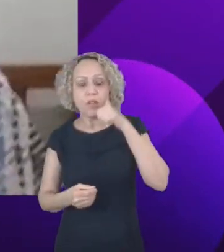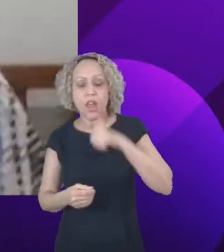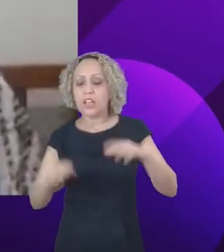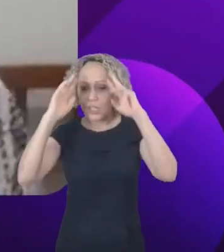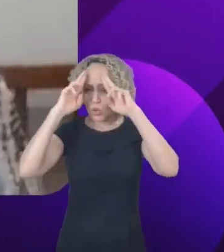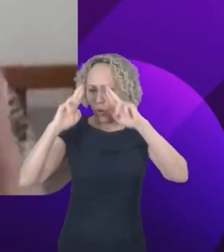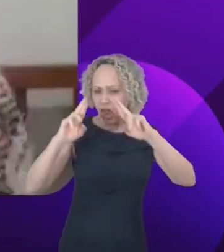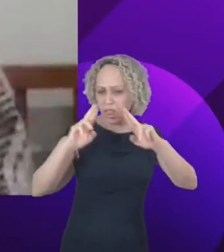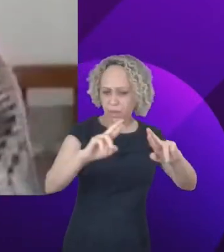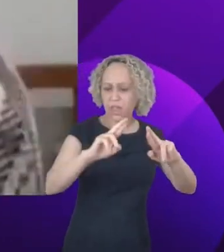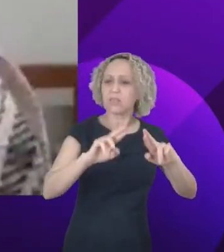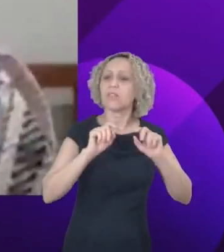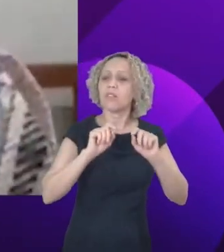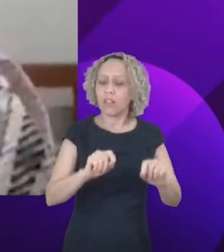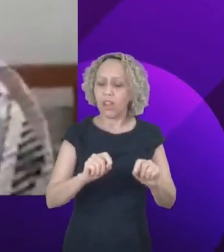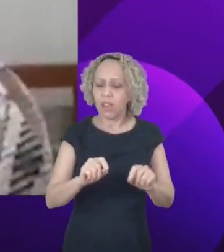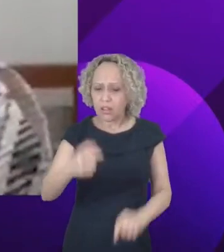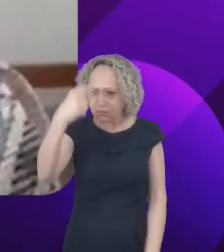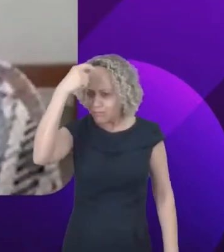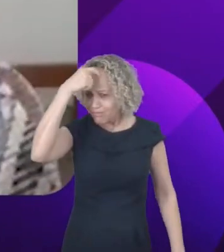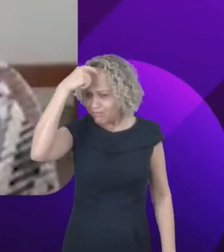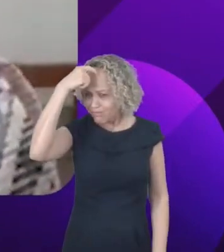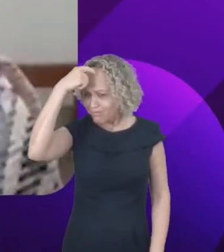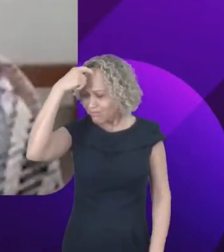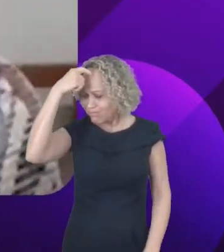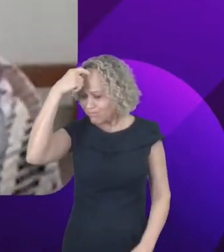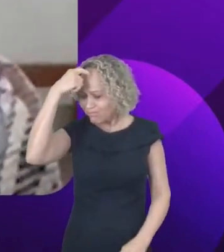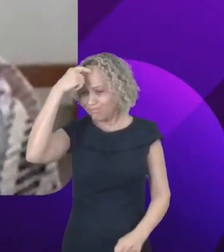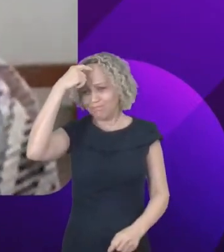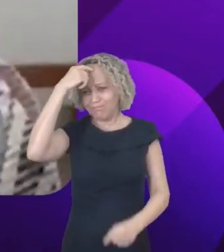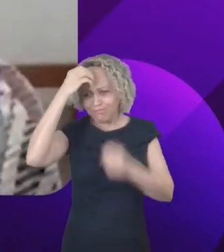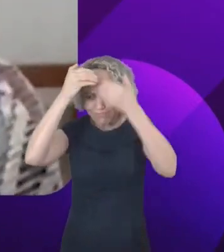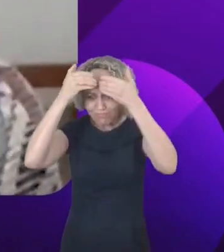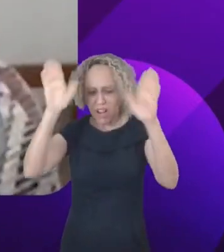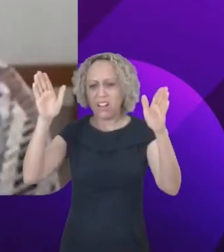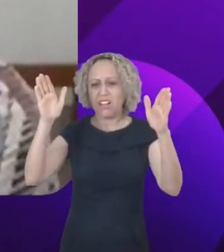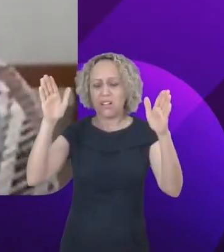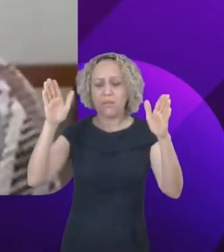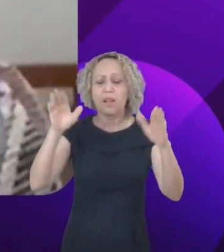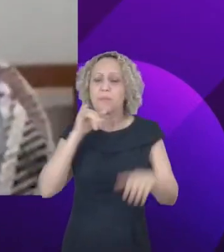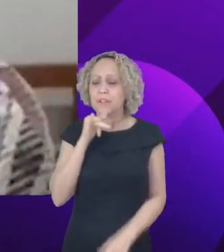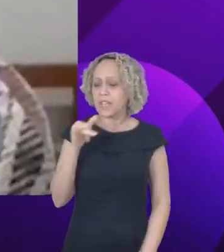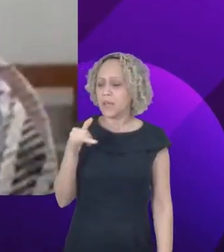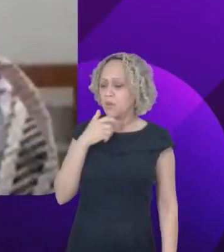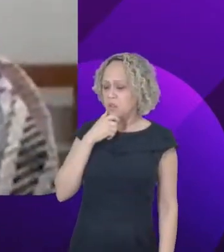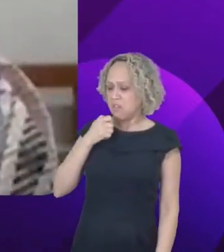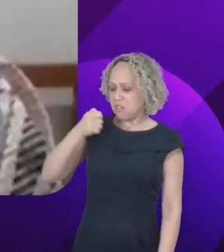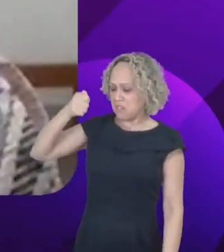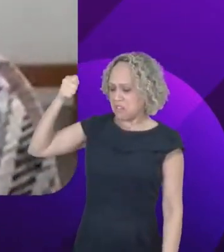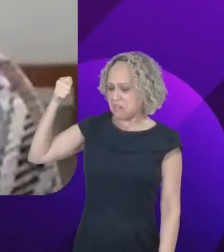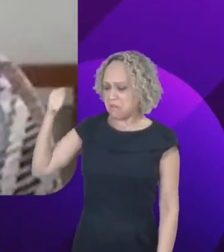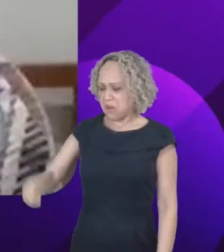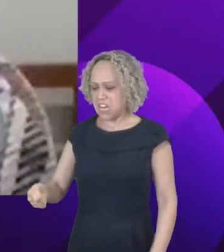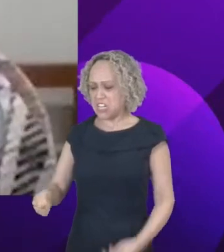respeito, buscando mudar a mentalidade machista, lesbofóbica, homofóbica, transfóbica,